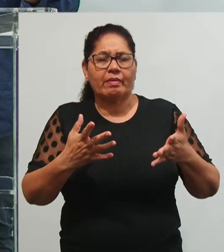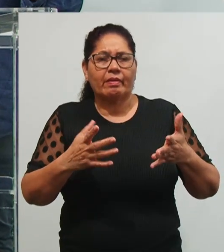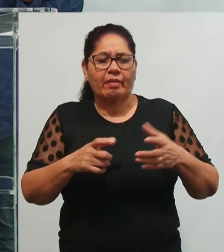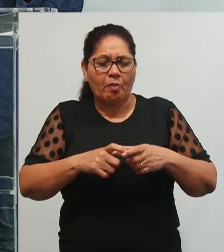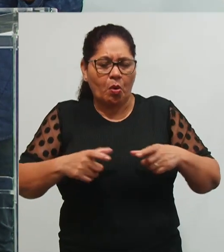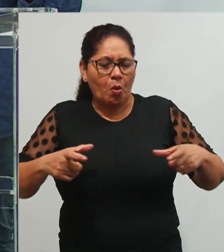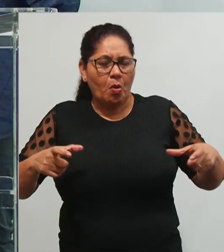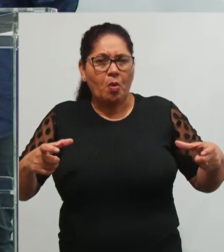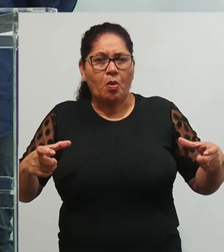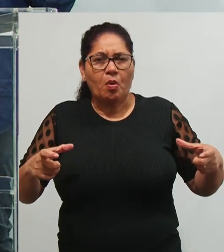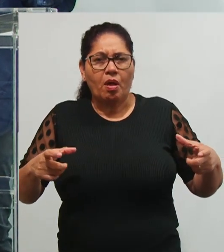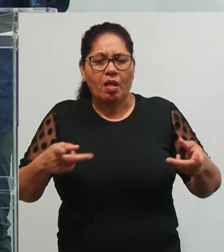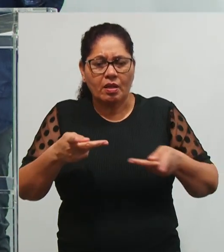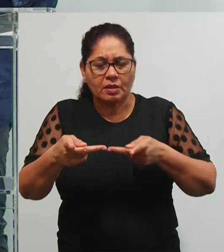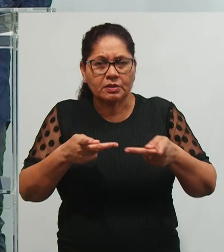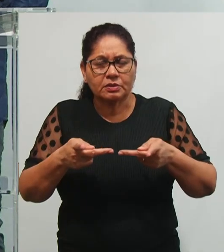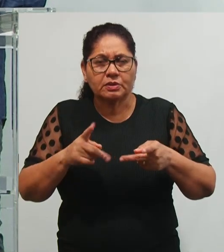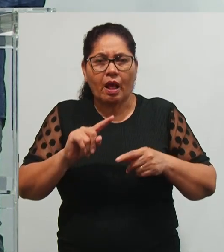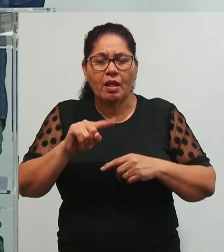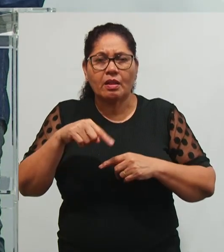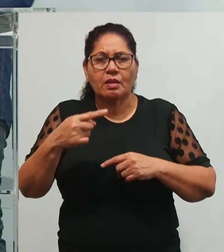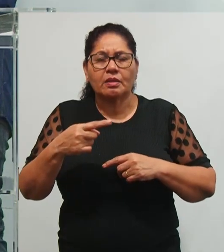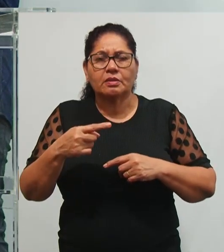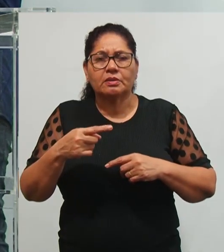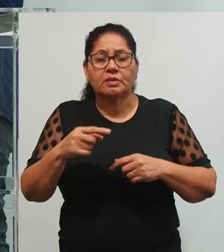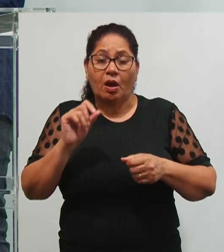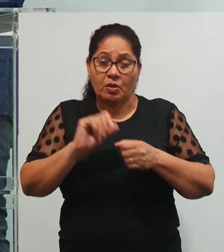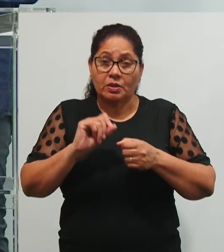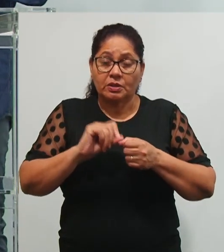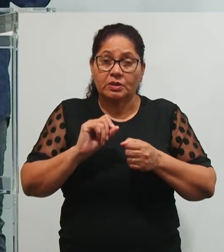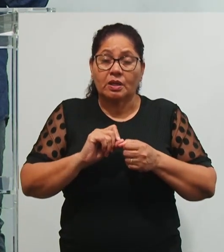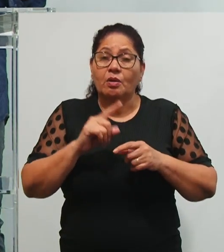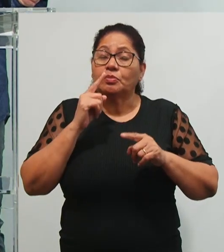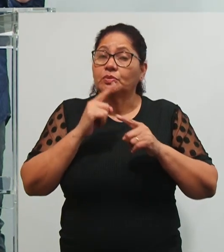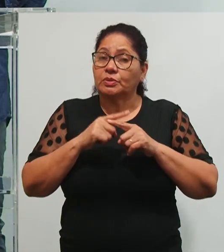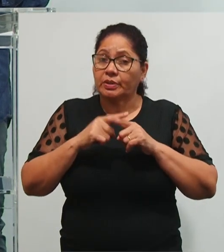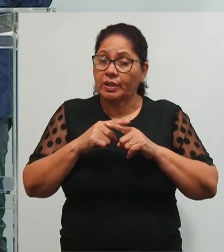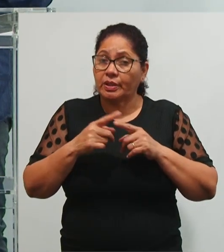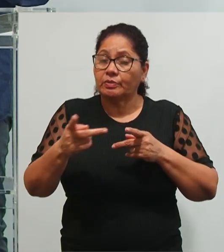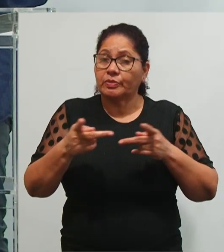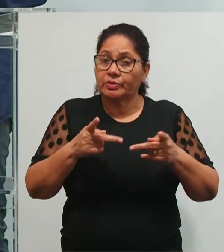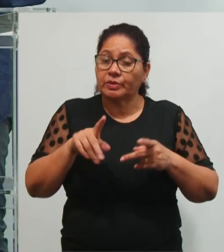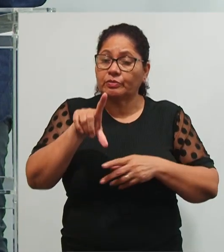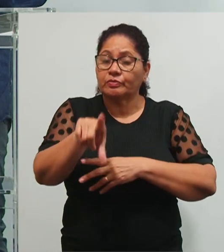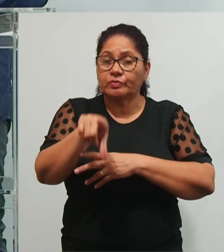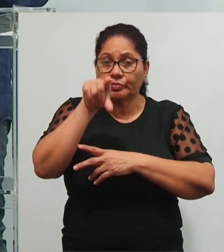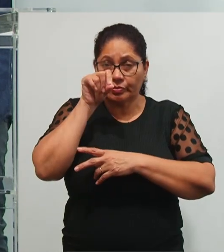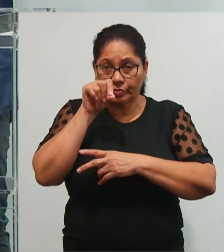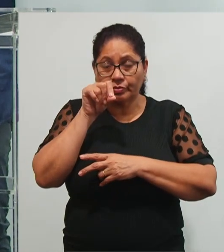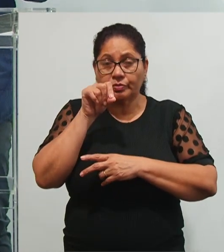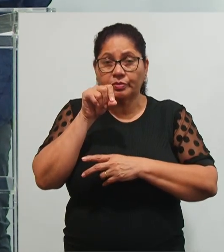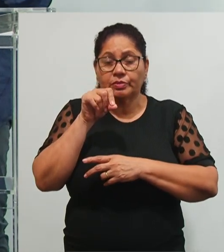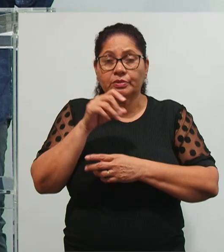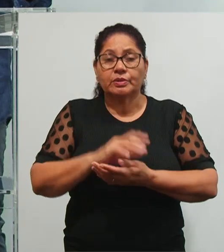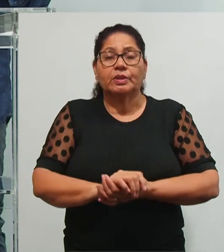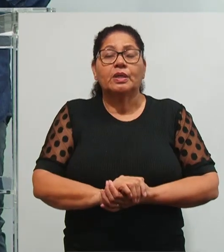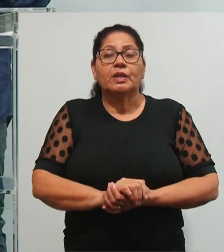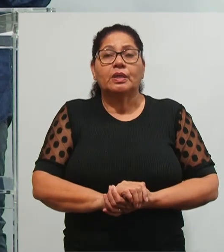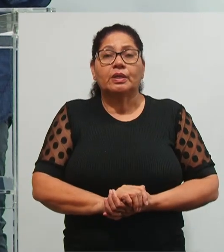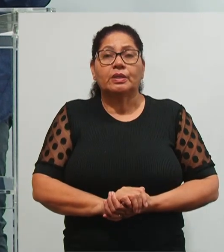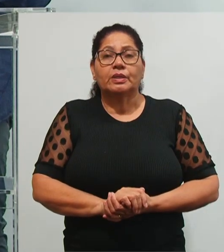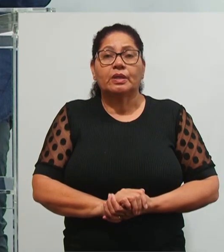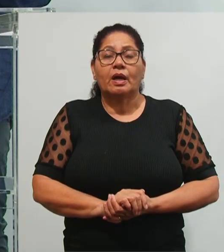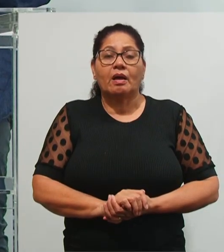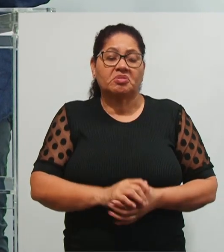empresas elaborem grandes projetos e depois, na hora de executá-los, porque esse projeto não foi selecionado,